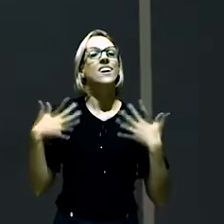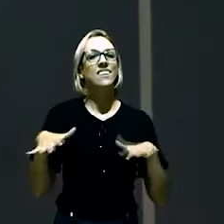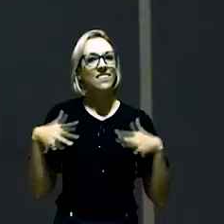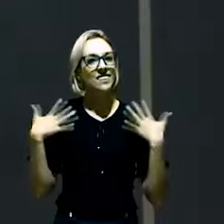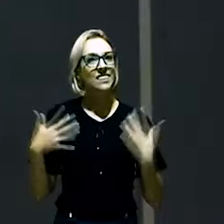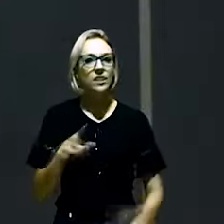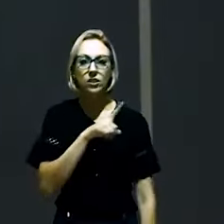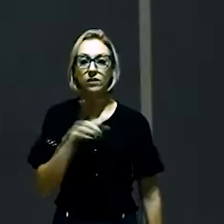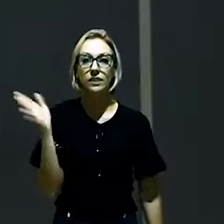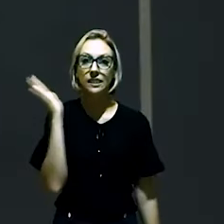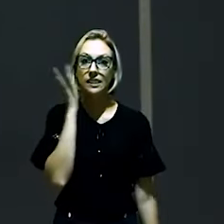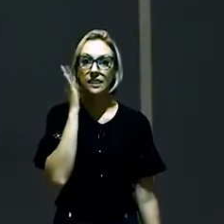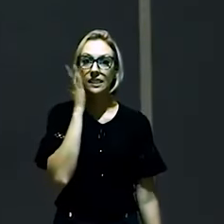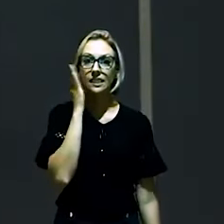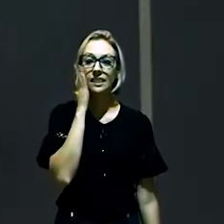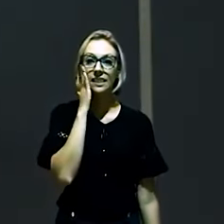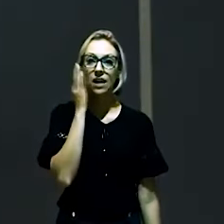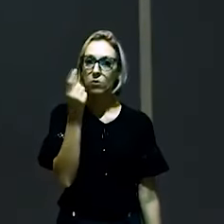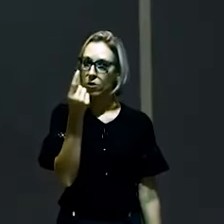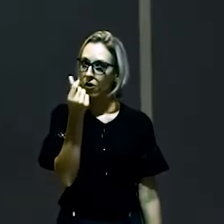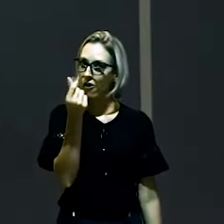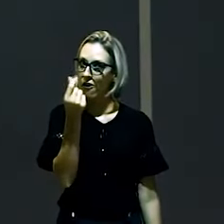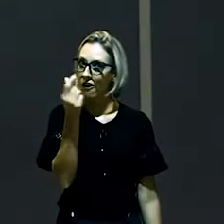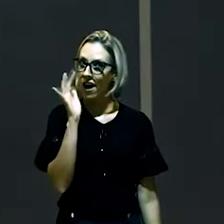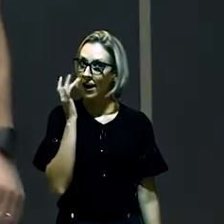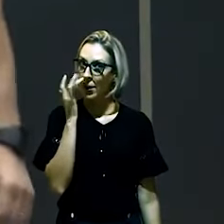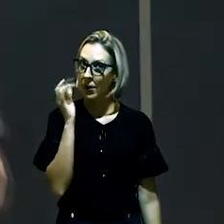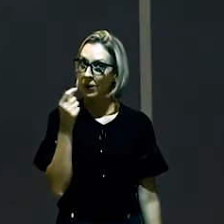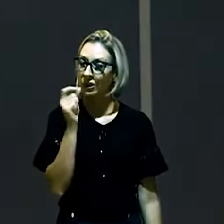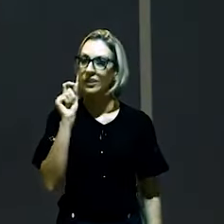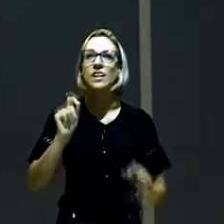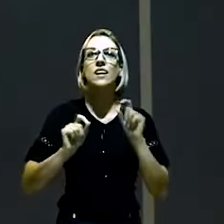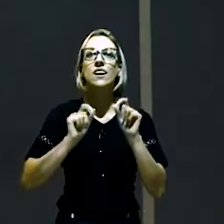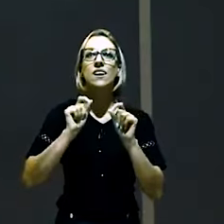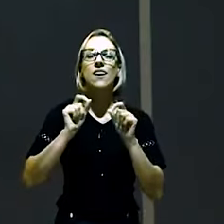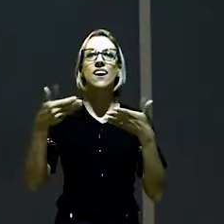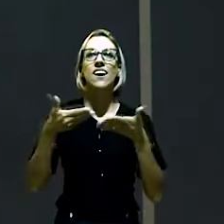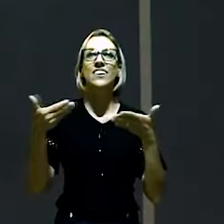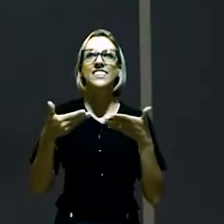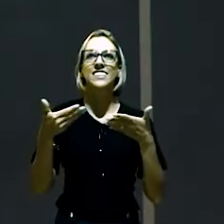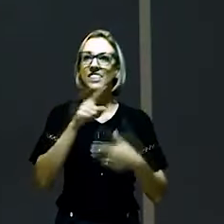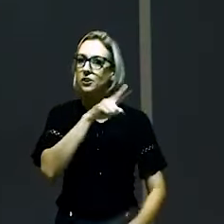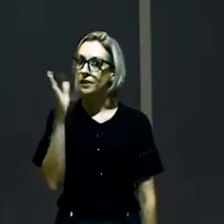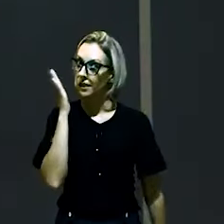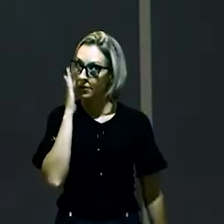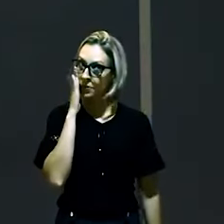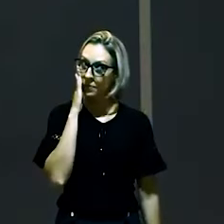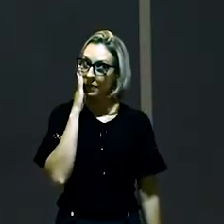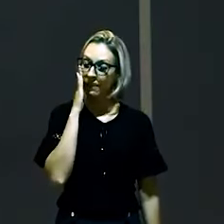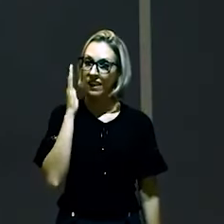Sabe quanto é a grama de ouro hoje? A grama, eu não estou falando de quilo. A grama,